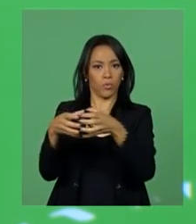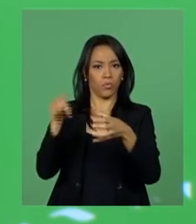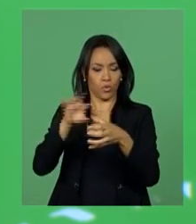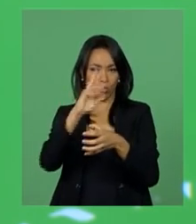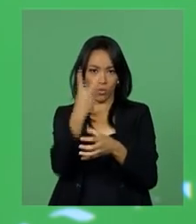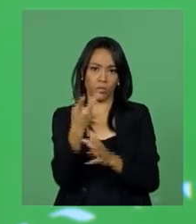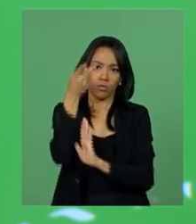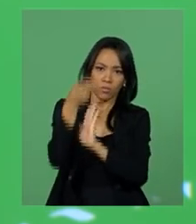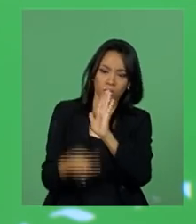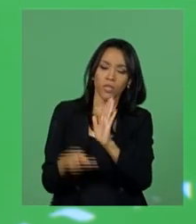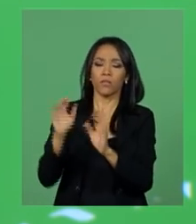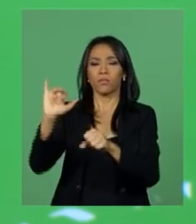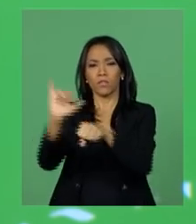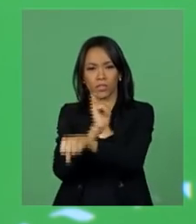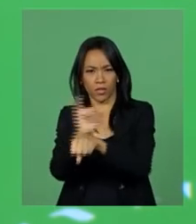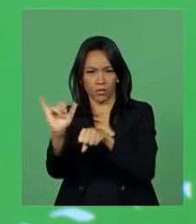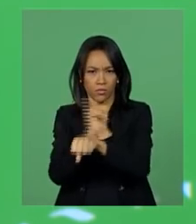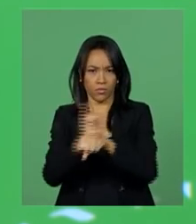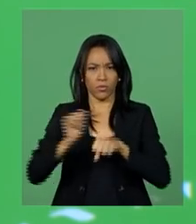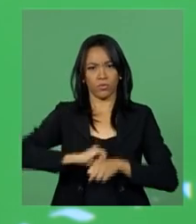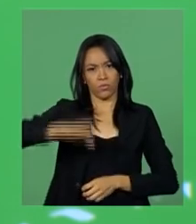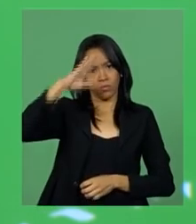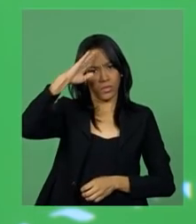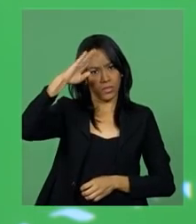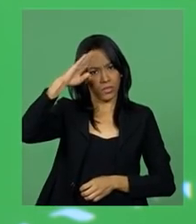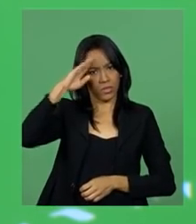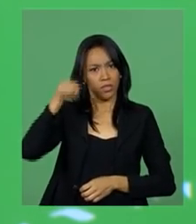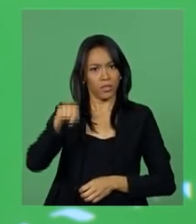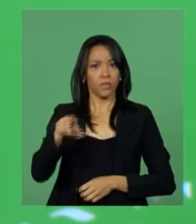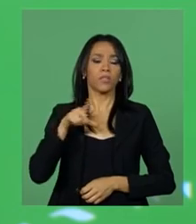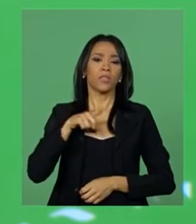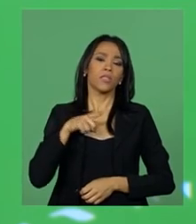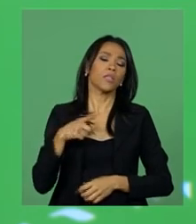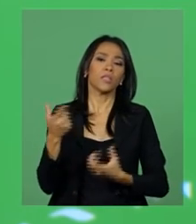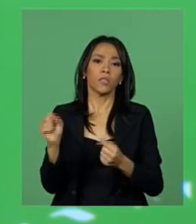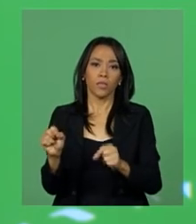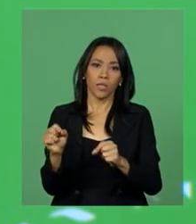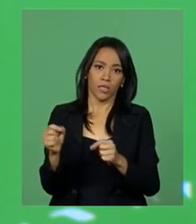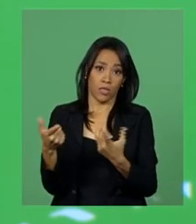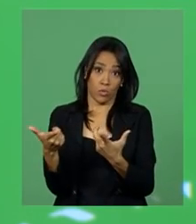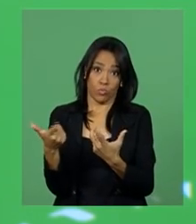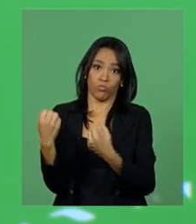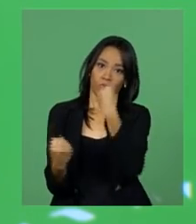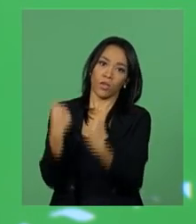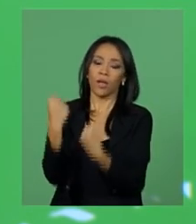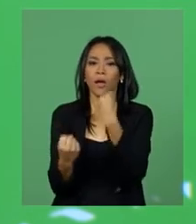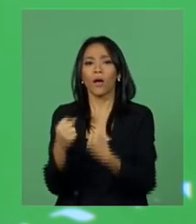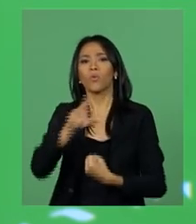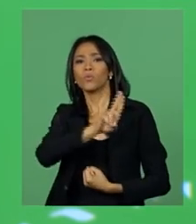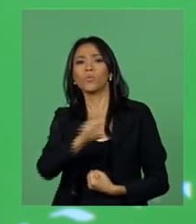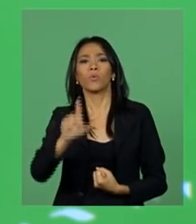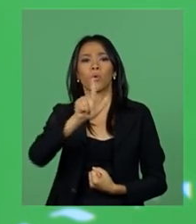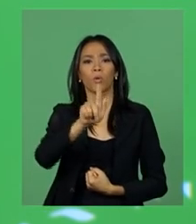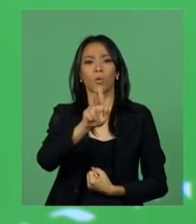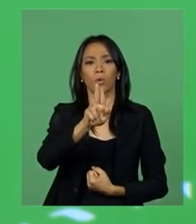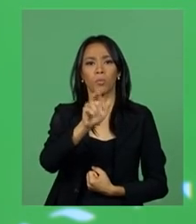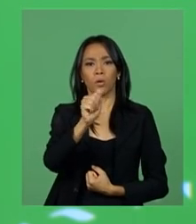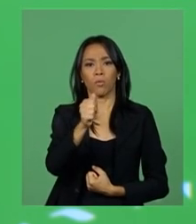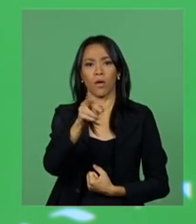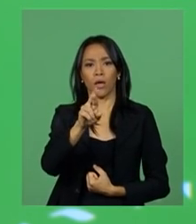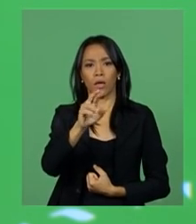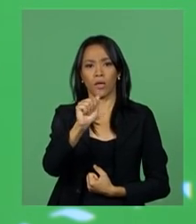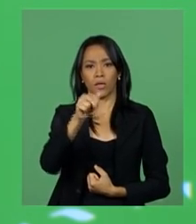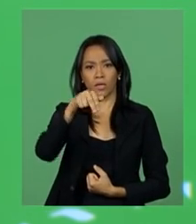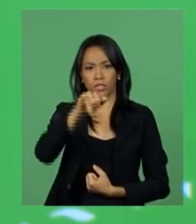projetos estratégicos do Exército, a viatura blindada de transporte pessoal Guarani, e os carros lançadores de